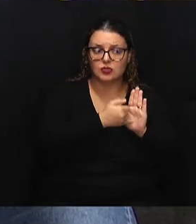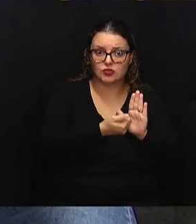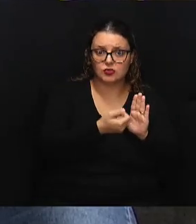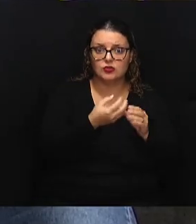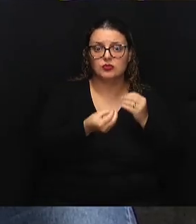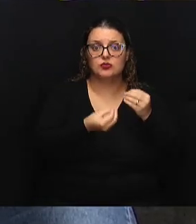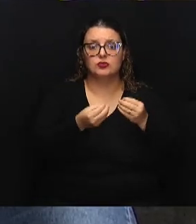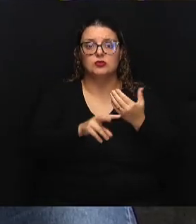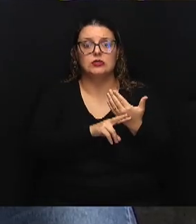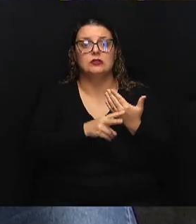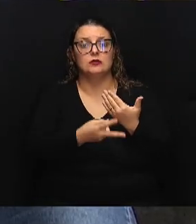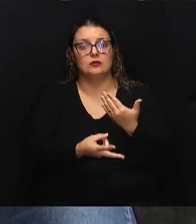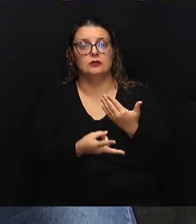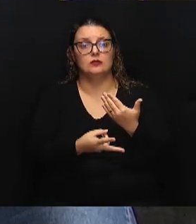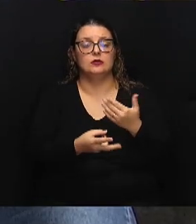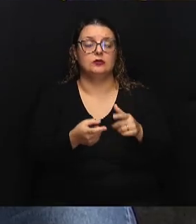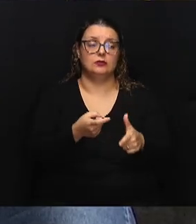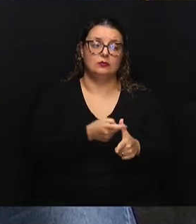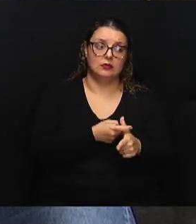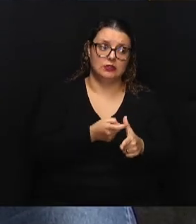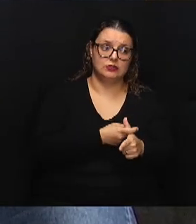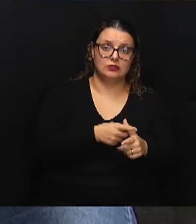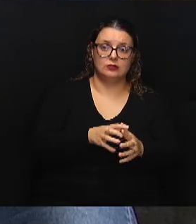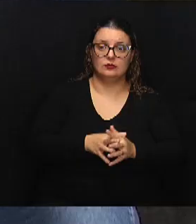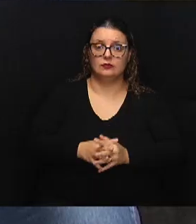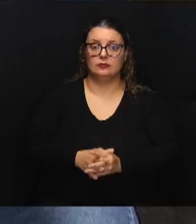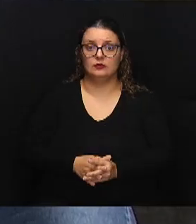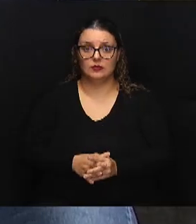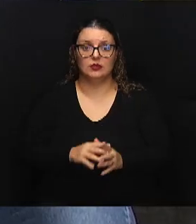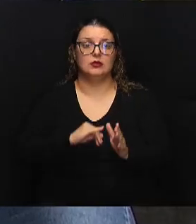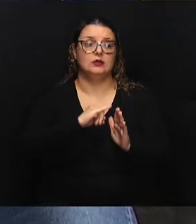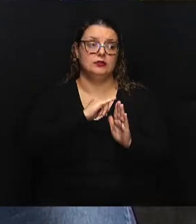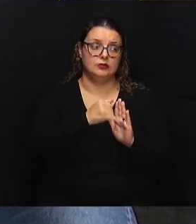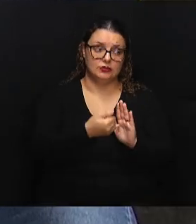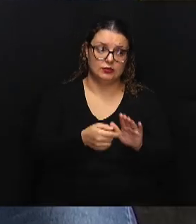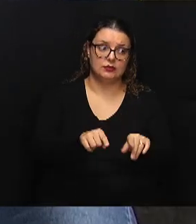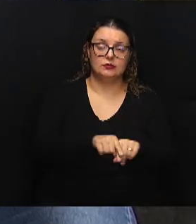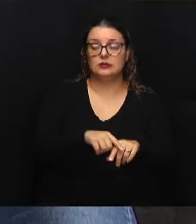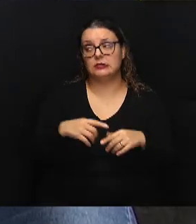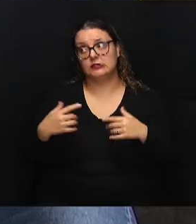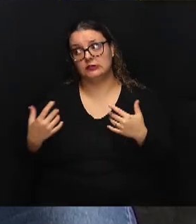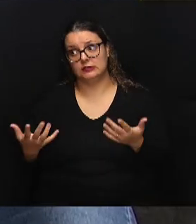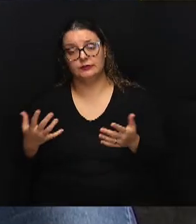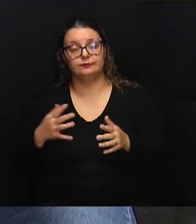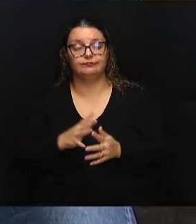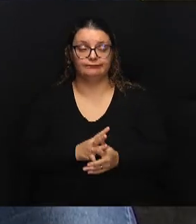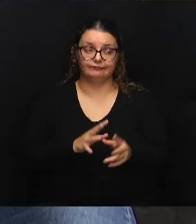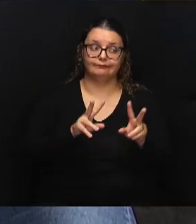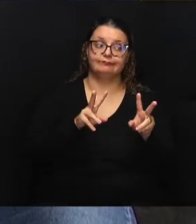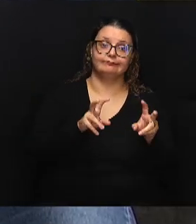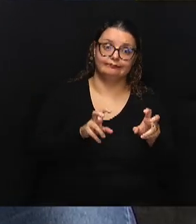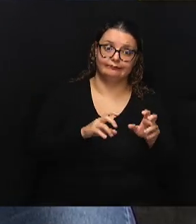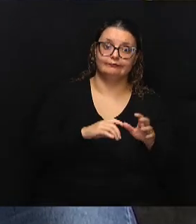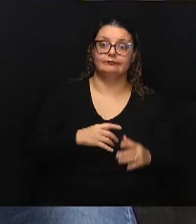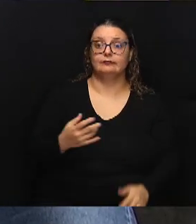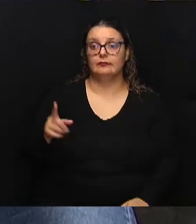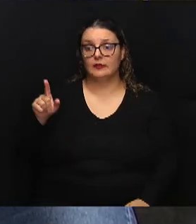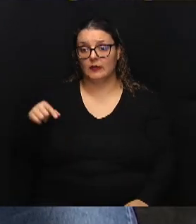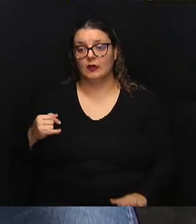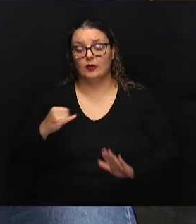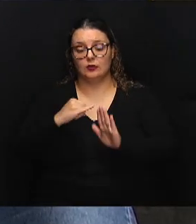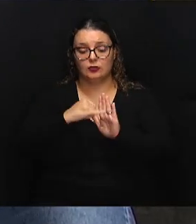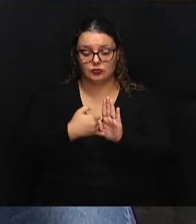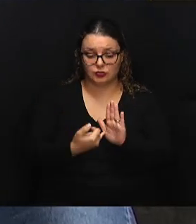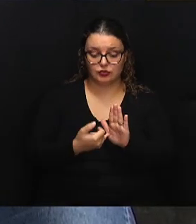eles afetam uma dívida? Então, juros também é um assunto aí que... Os juros, né? Hoje em dia a gente